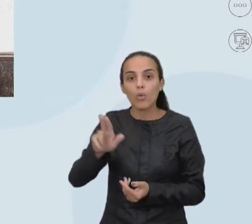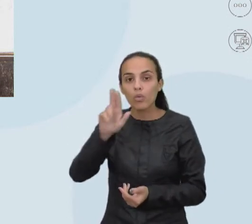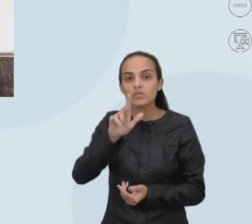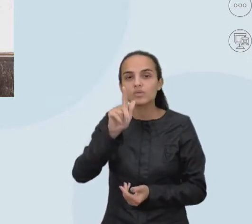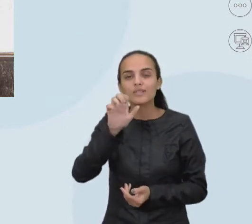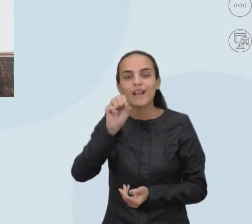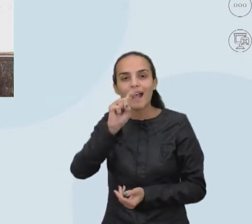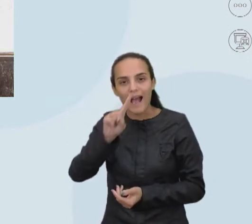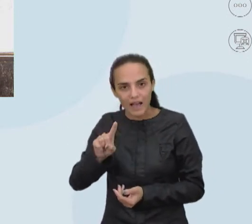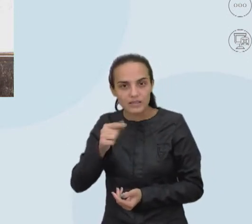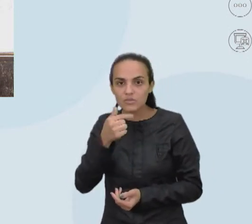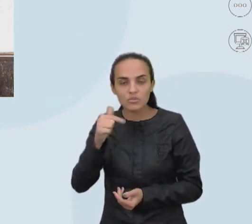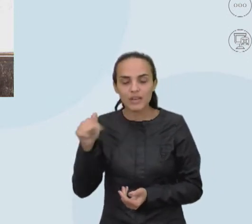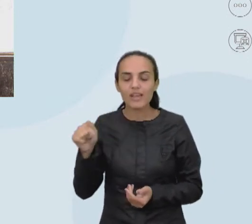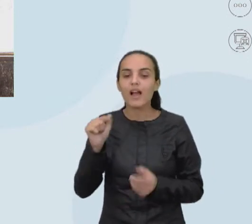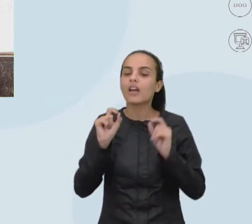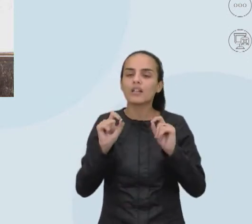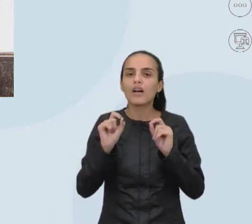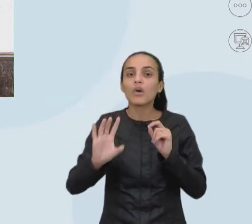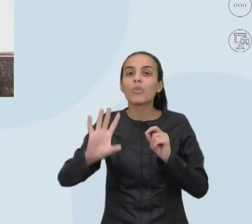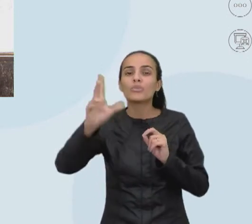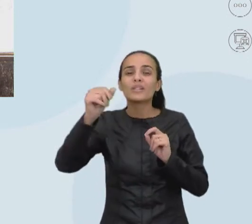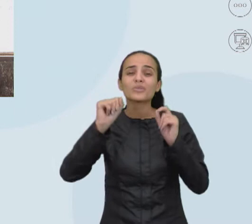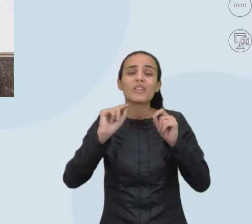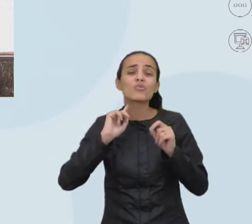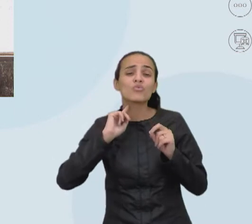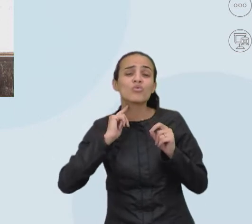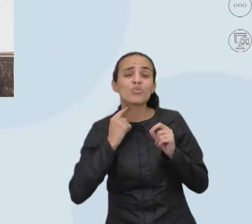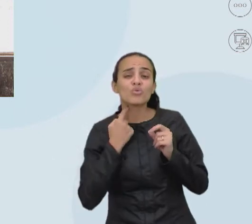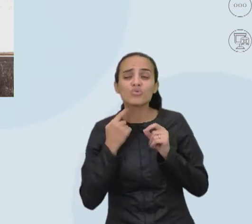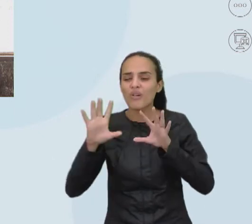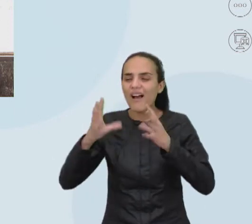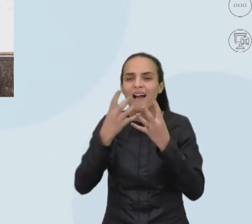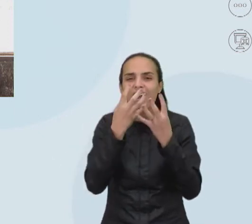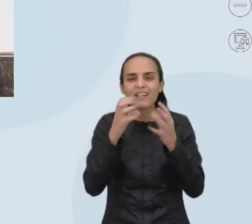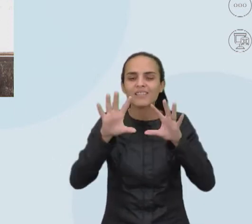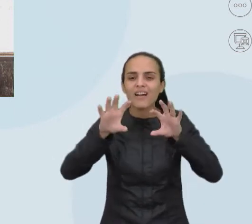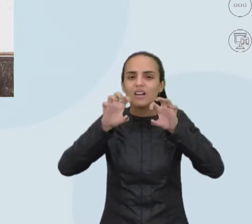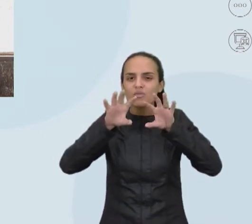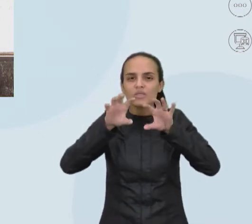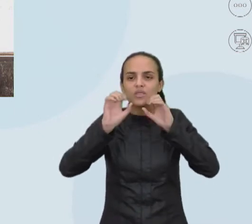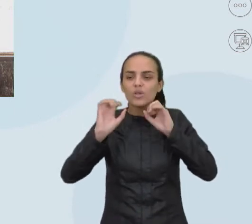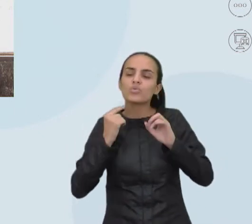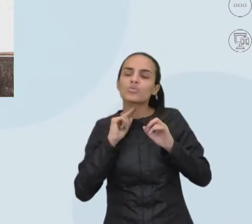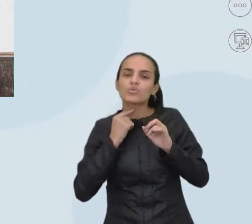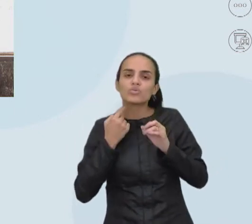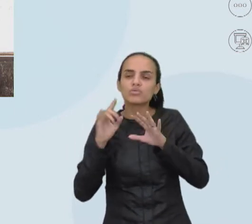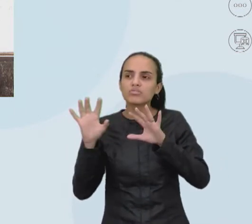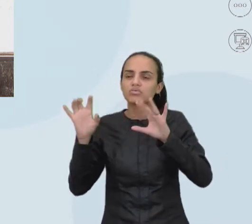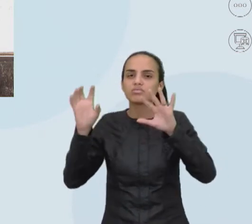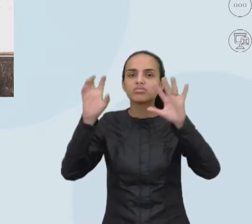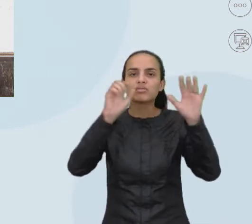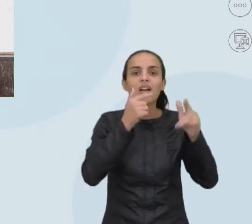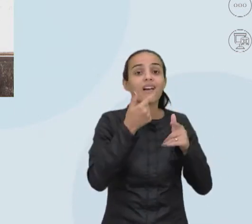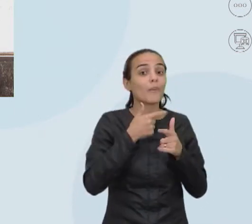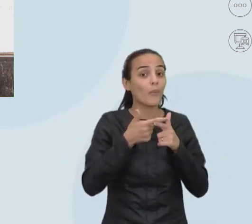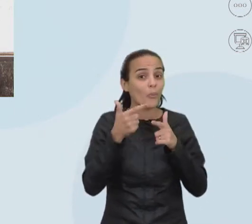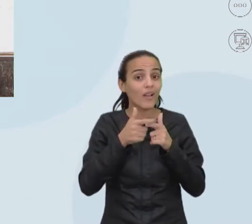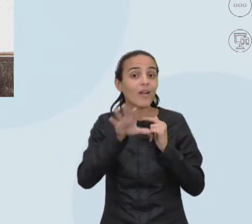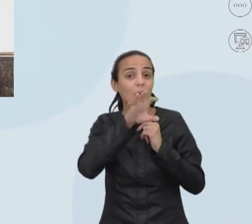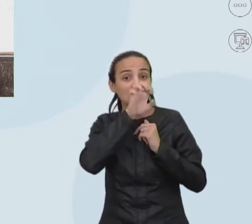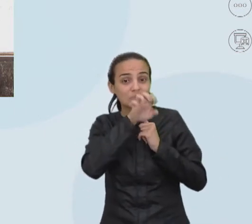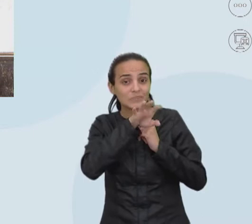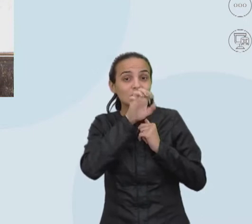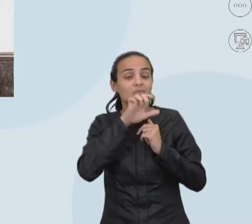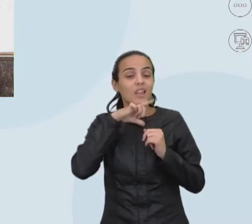cozinha, no ambiente, então gera muita poluição num ambiente pequeno. E isso traz problemas